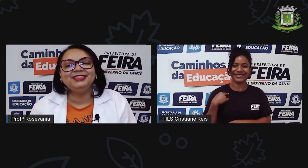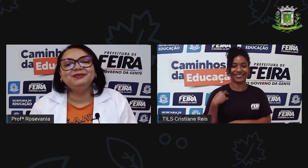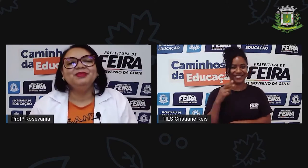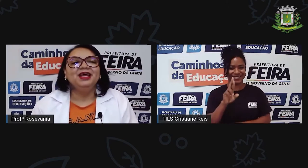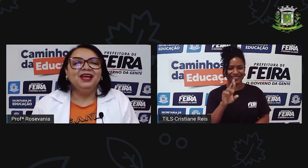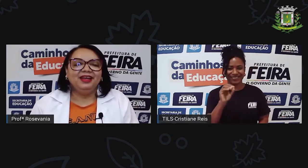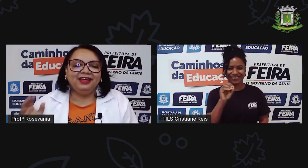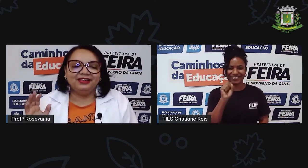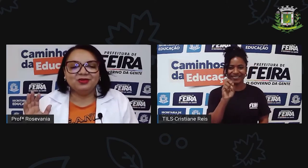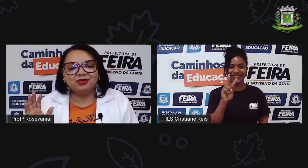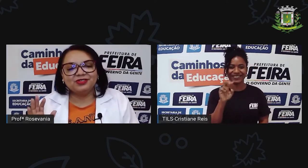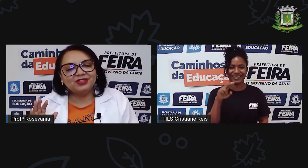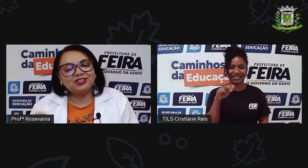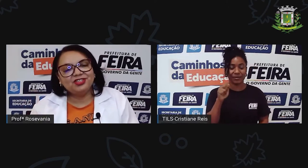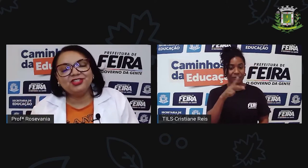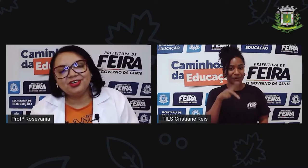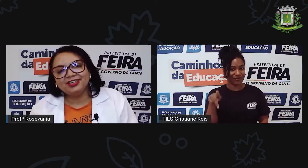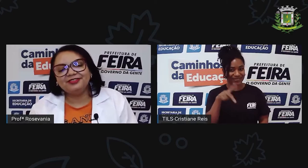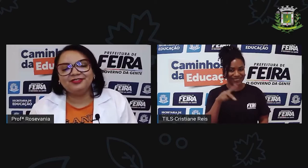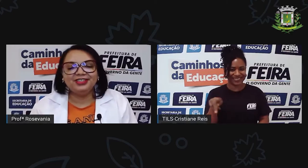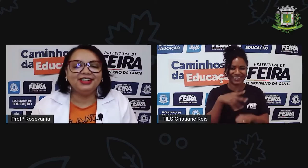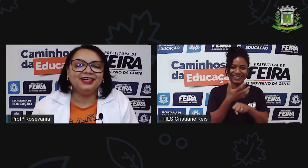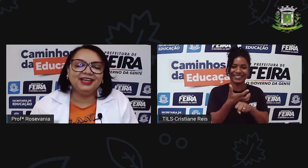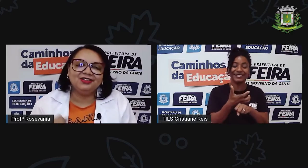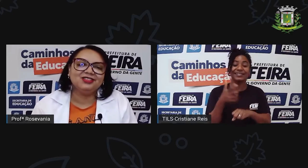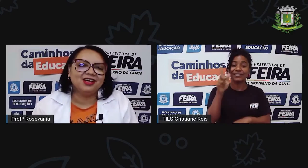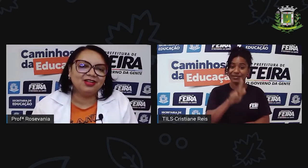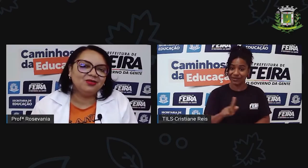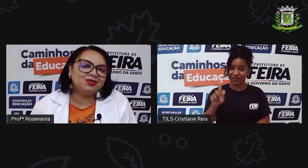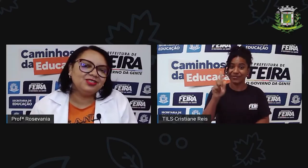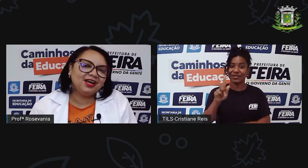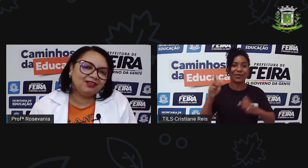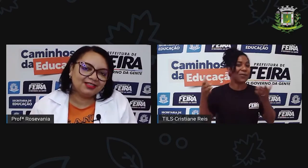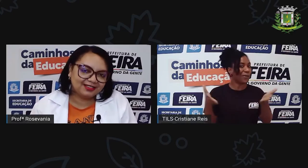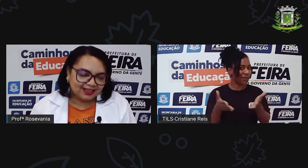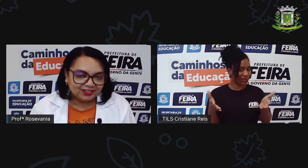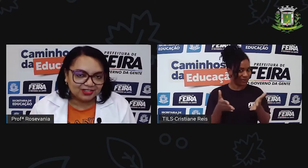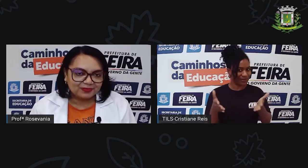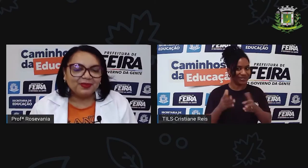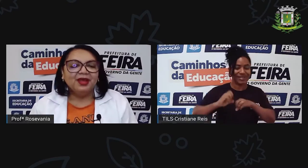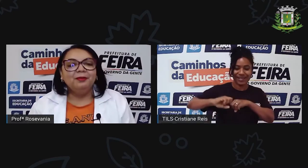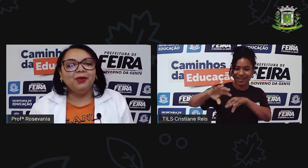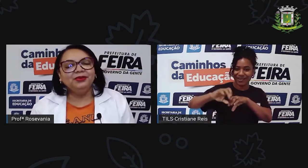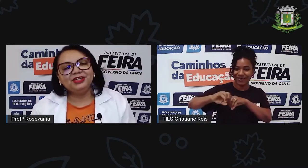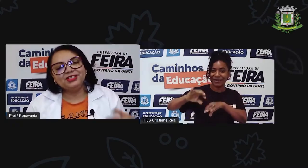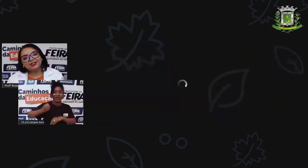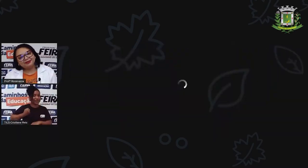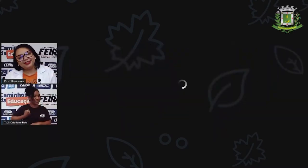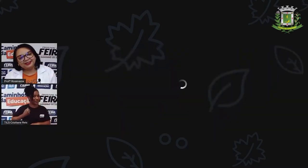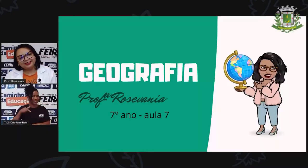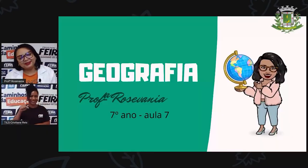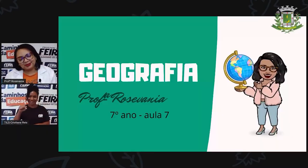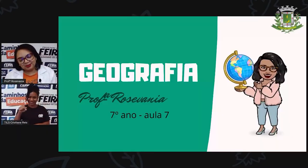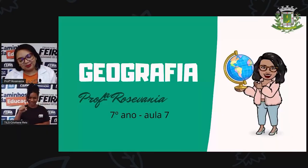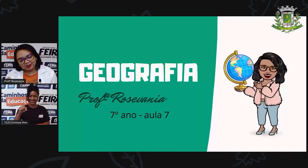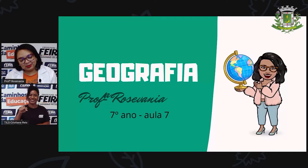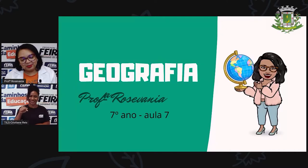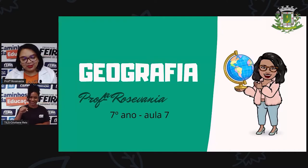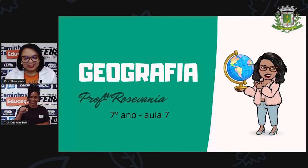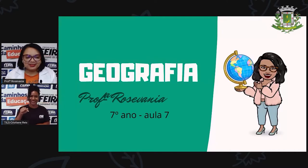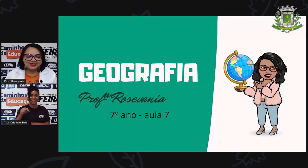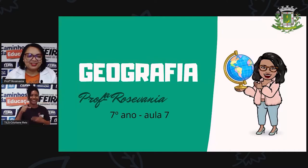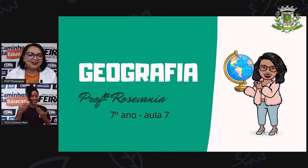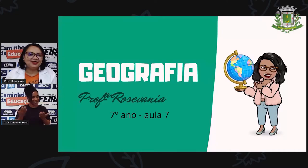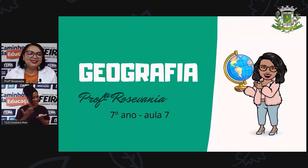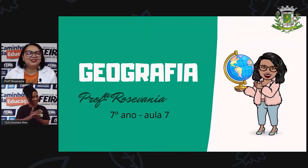Ivânia, sou professora de Geografia e a nossa aula hoje é a aula 7. Bom, deixa, como todo